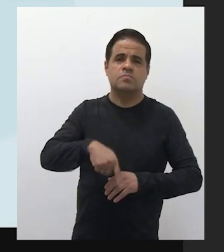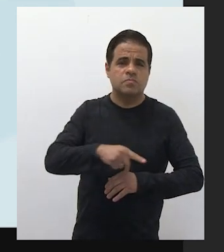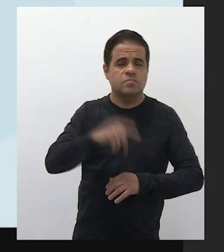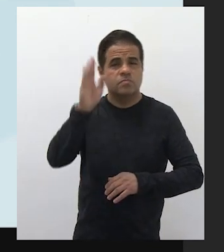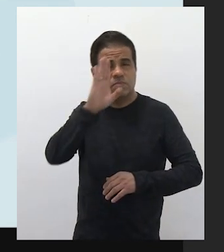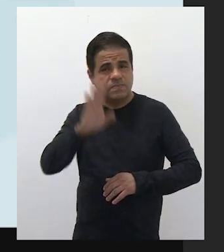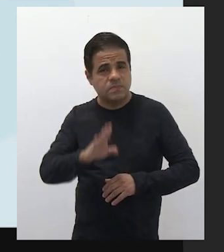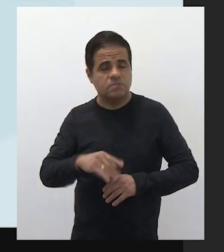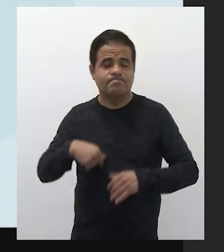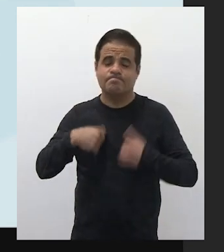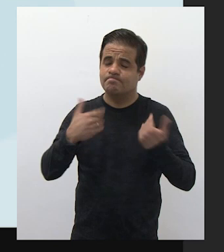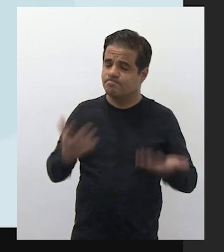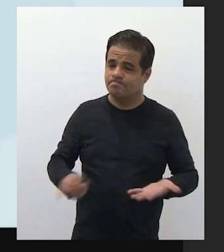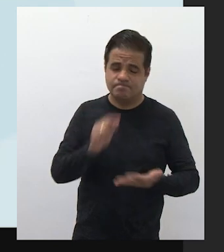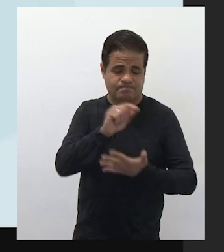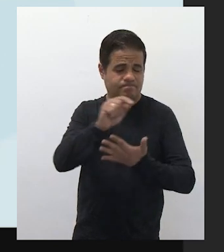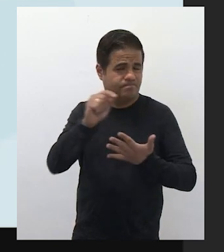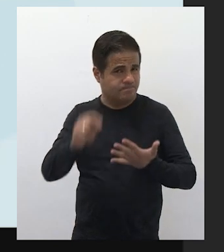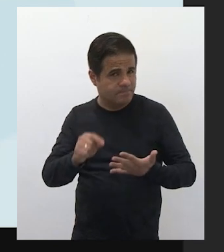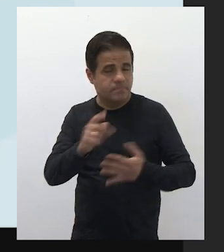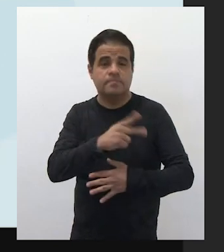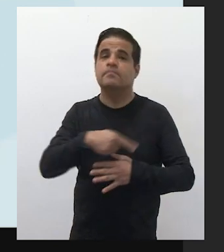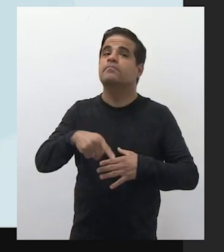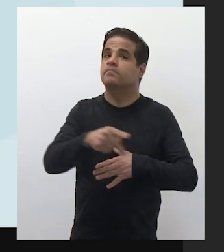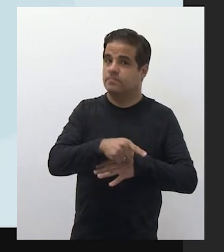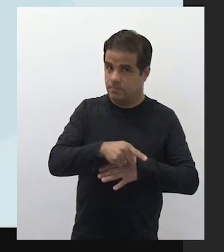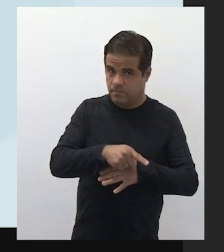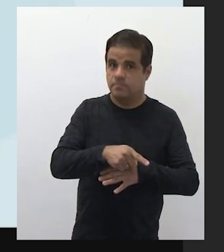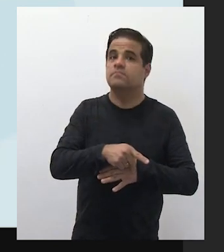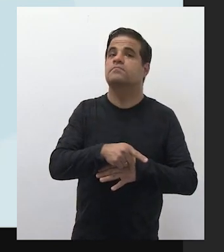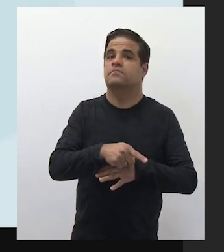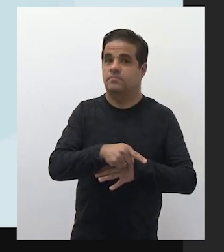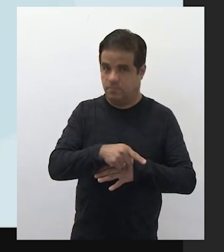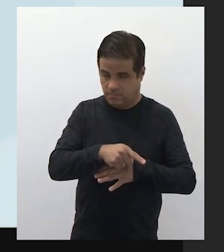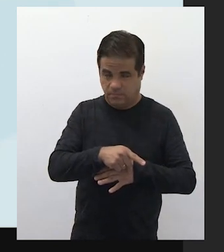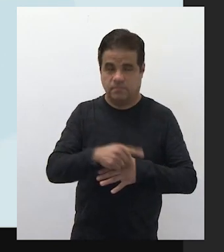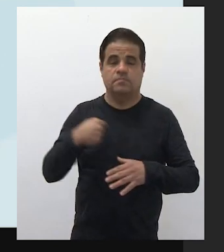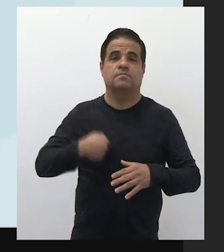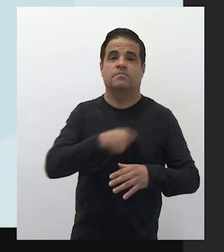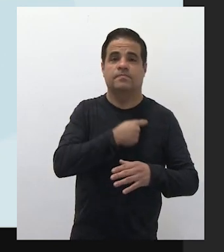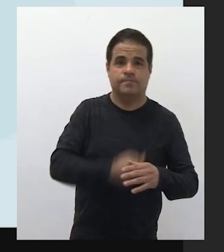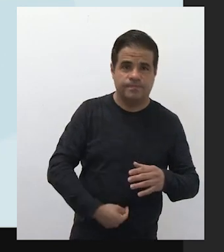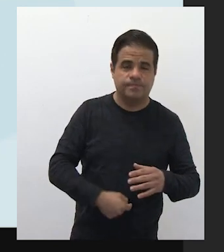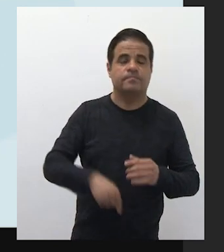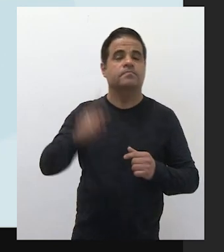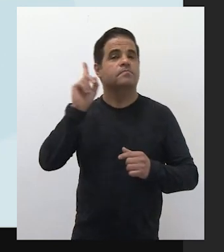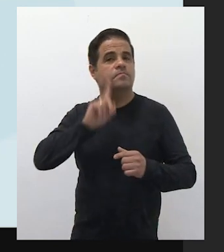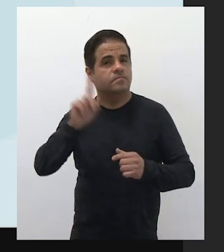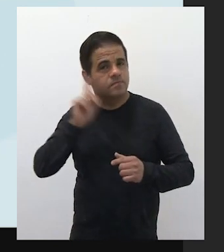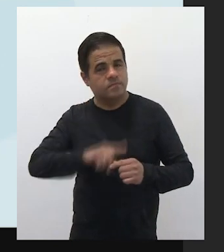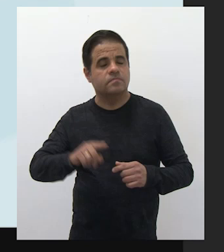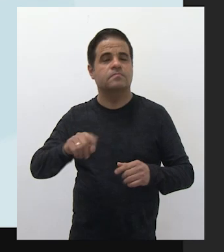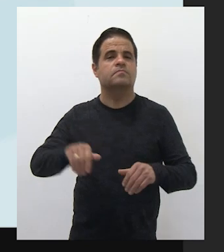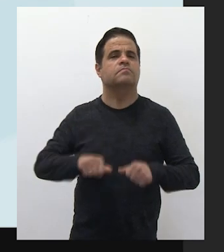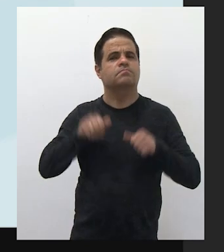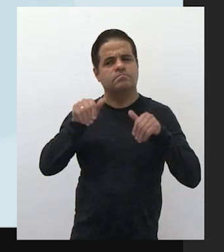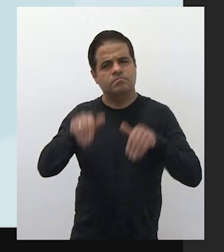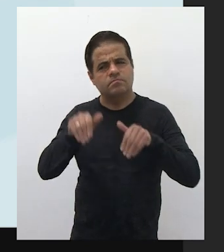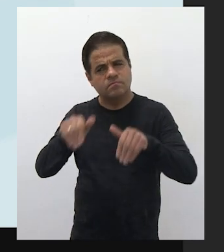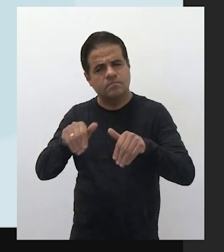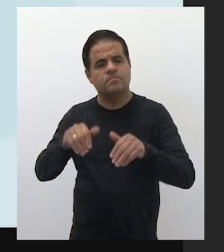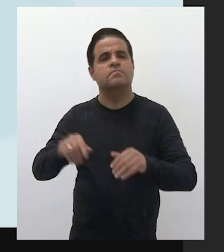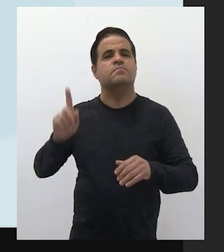Austrália. Enfim, são países, China, Estados Unidos, Austrália são